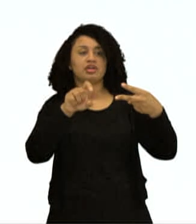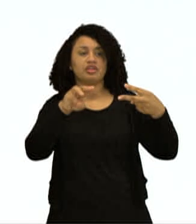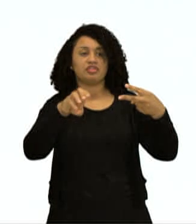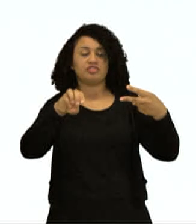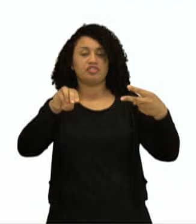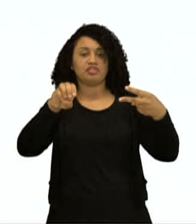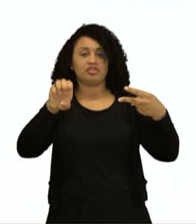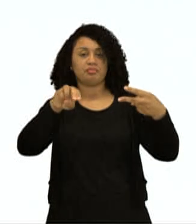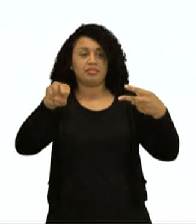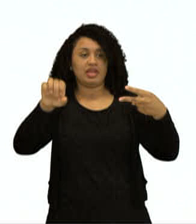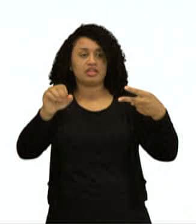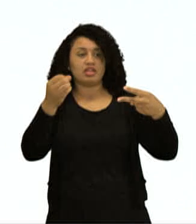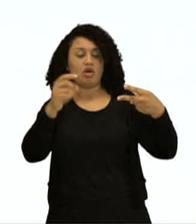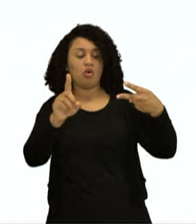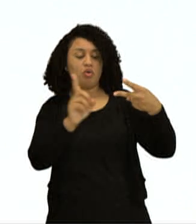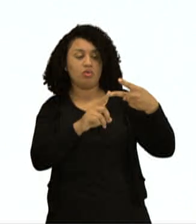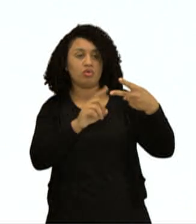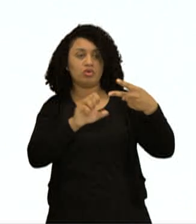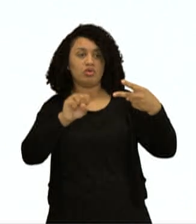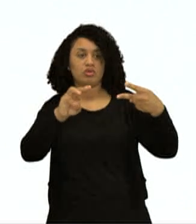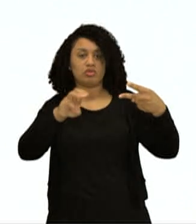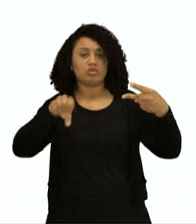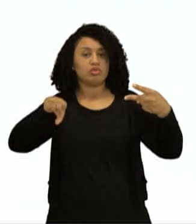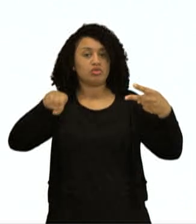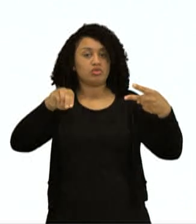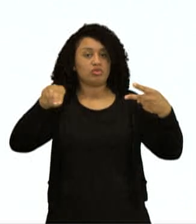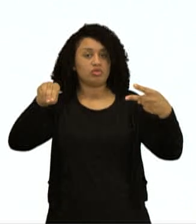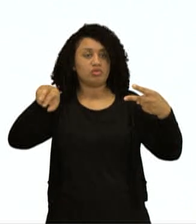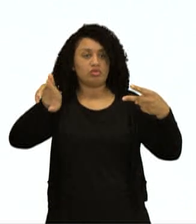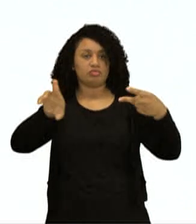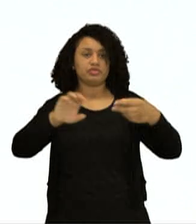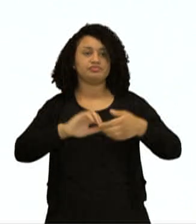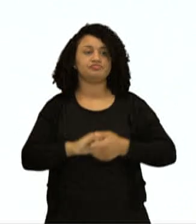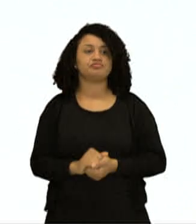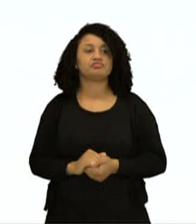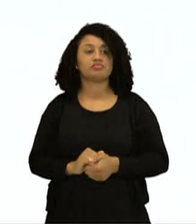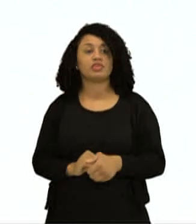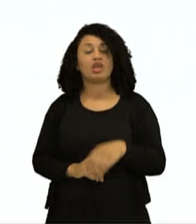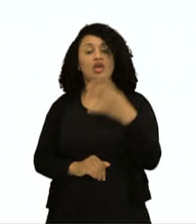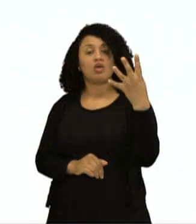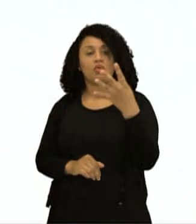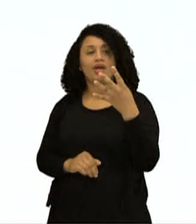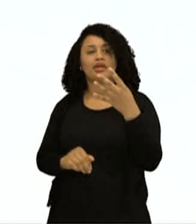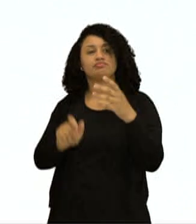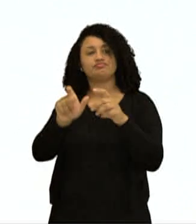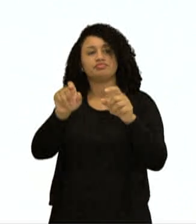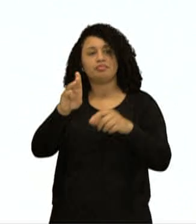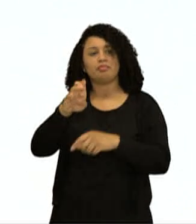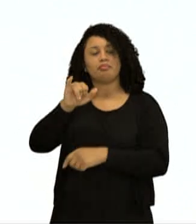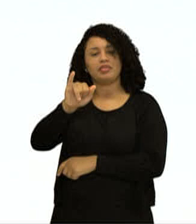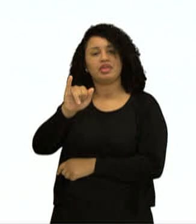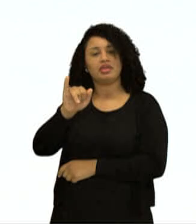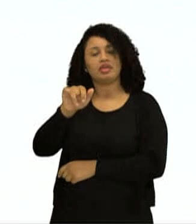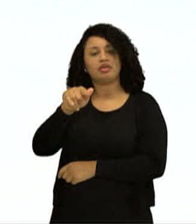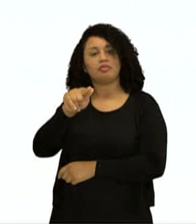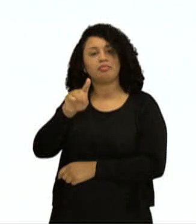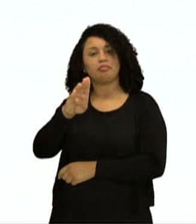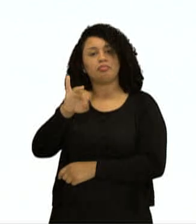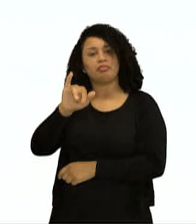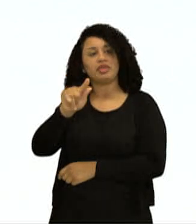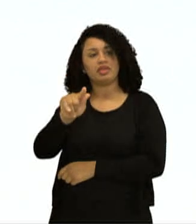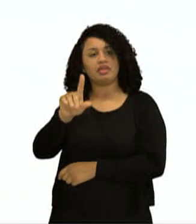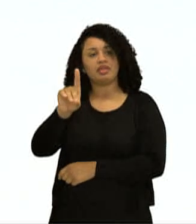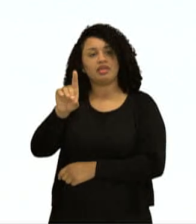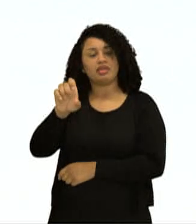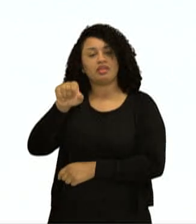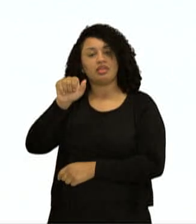summer? E 4. A expressão big deal, is not a big deal, ela pode ser entendida como